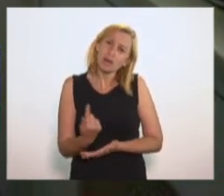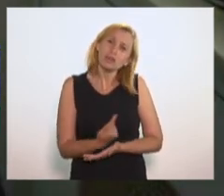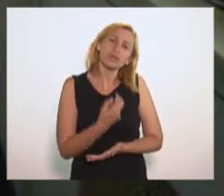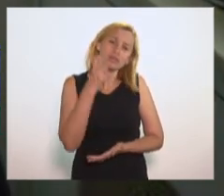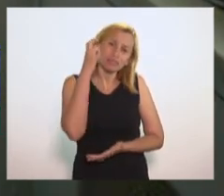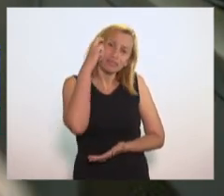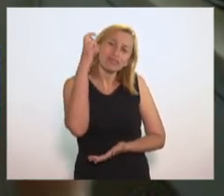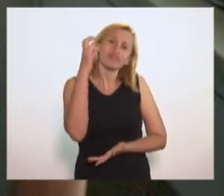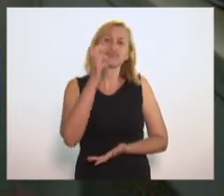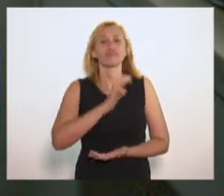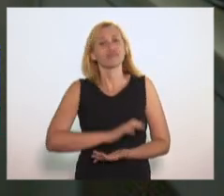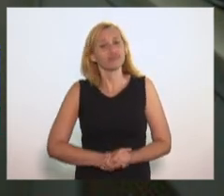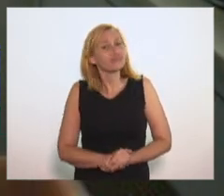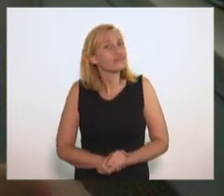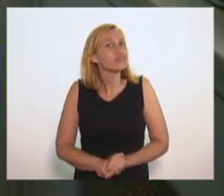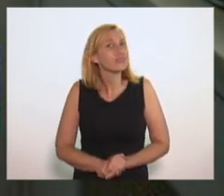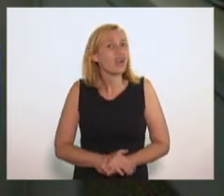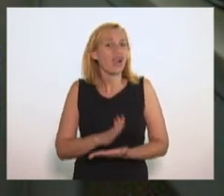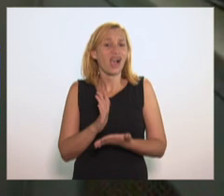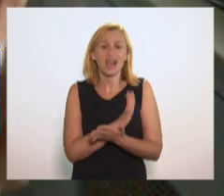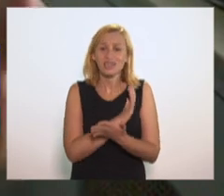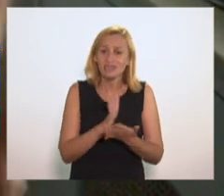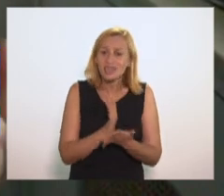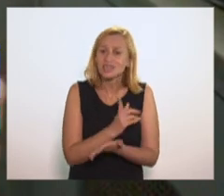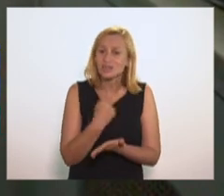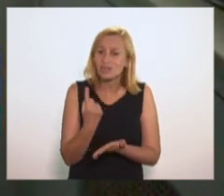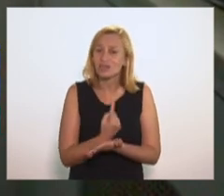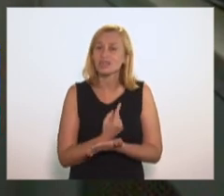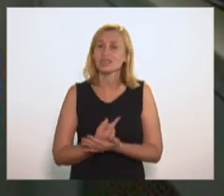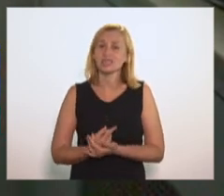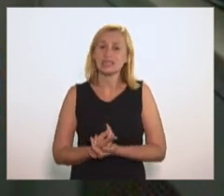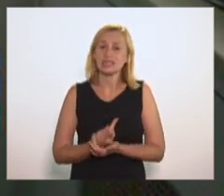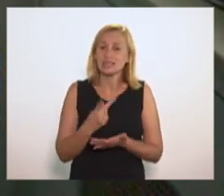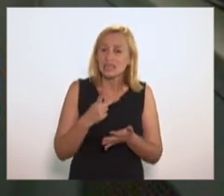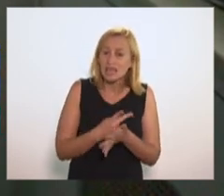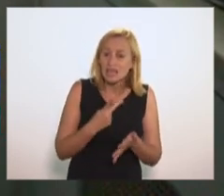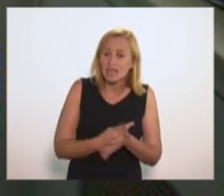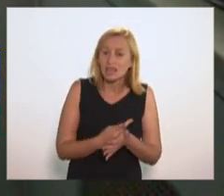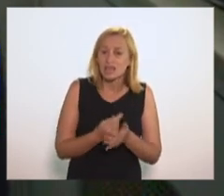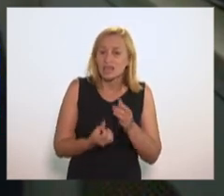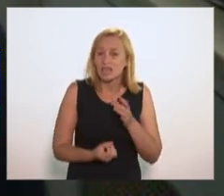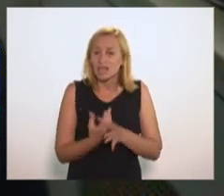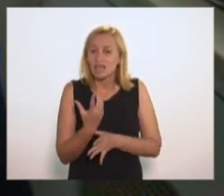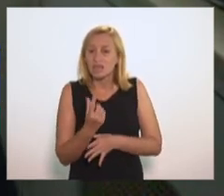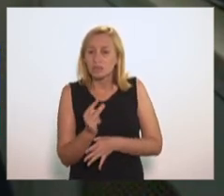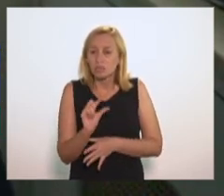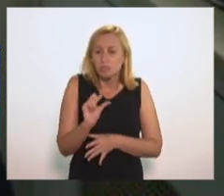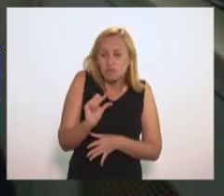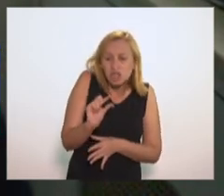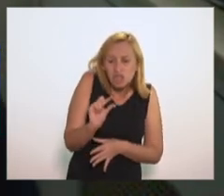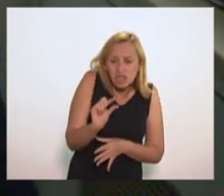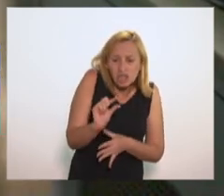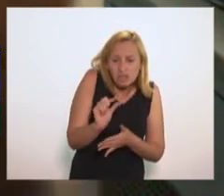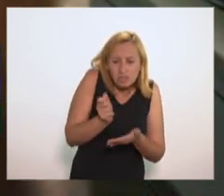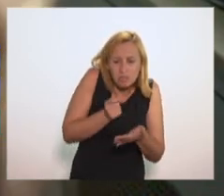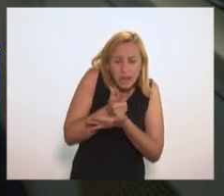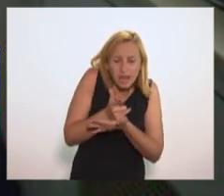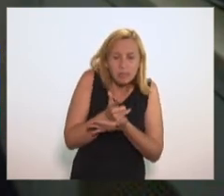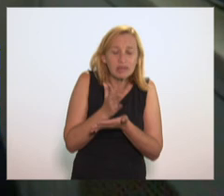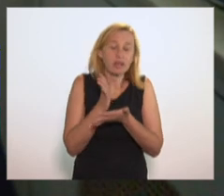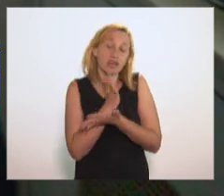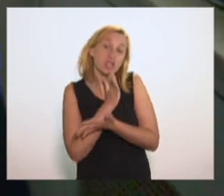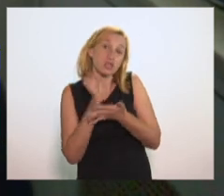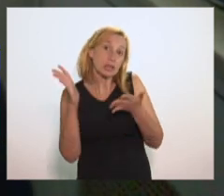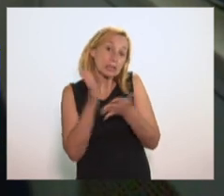quando a gente aqui às vezes escorrega e cria uma pequena despesa muitas vezes